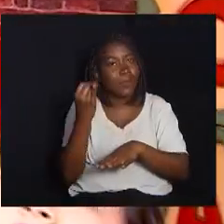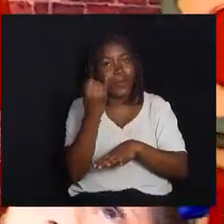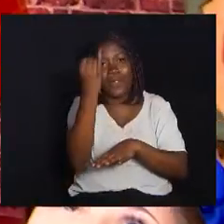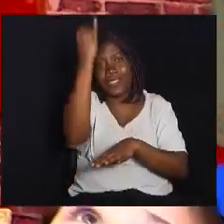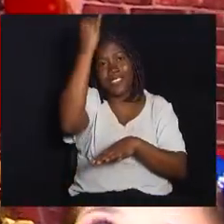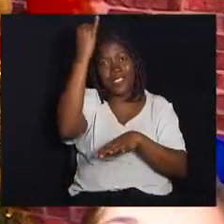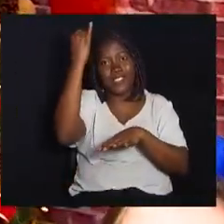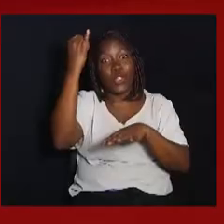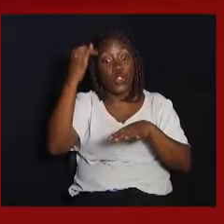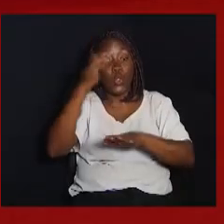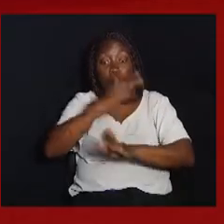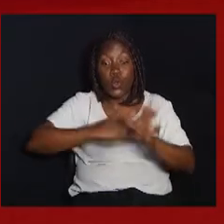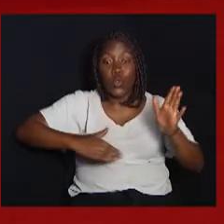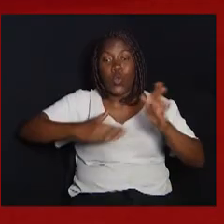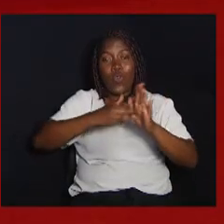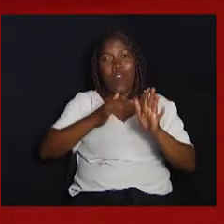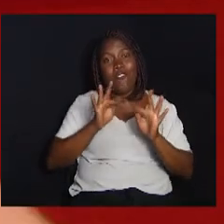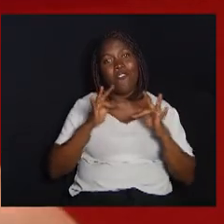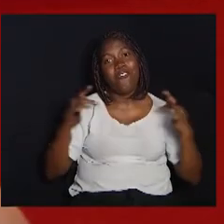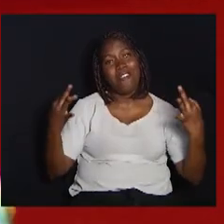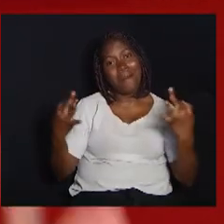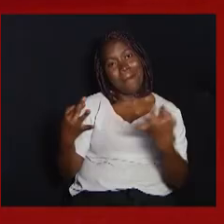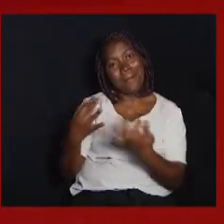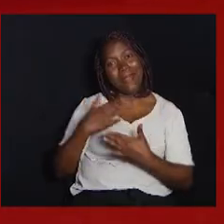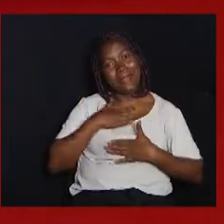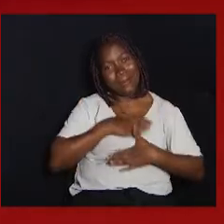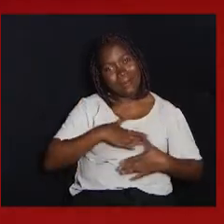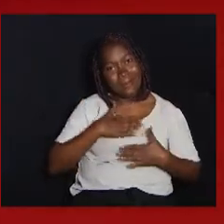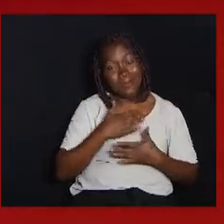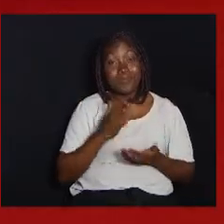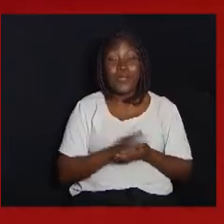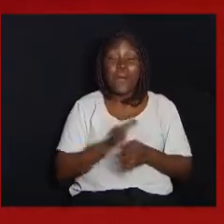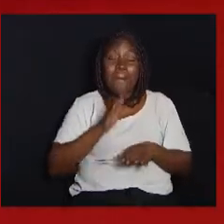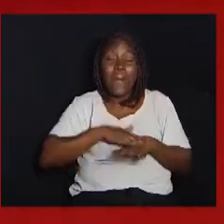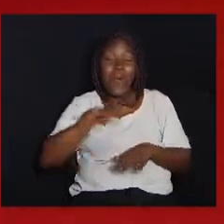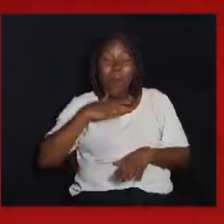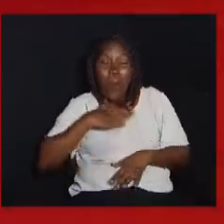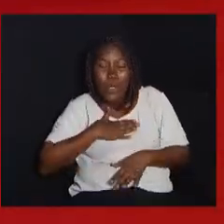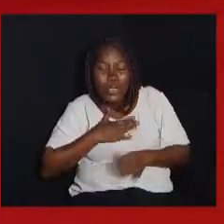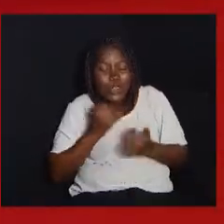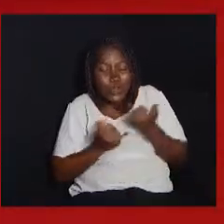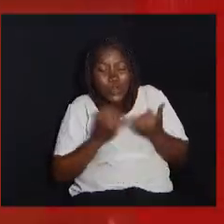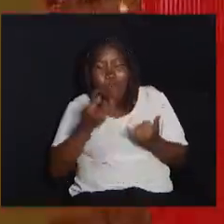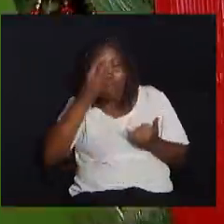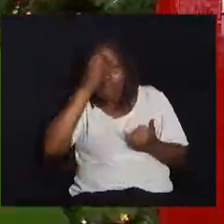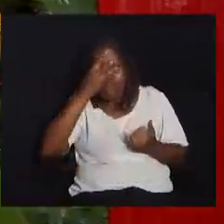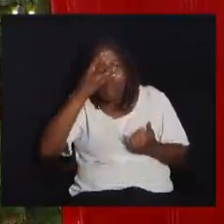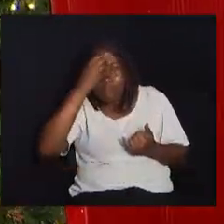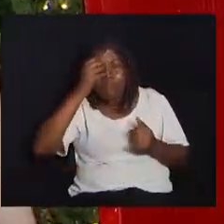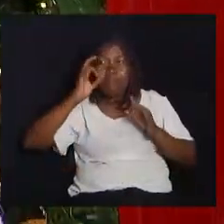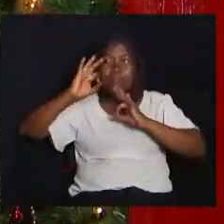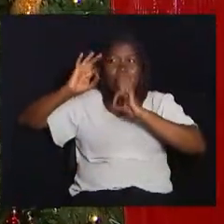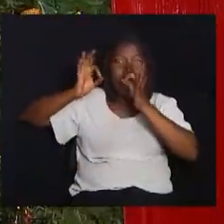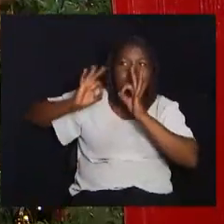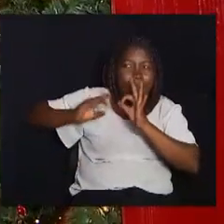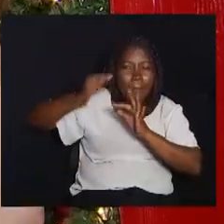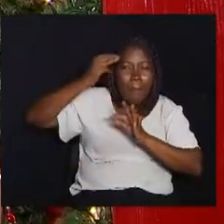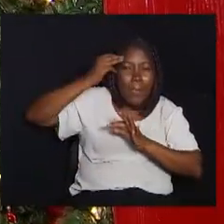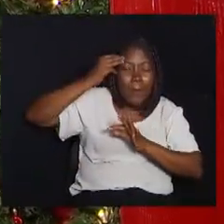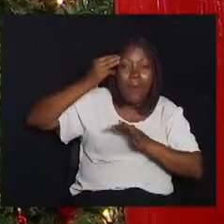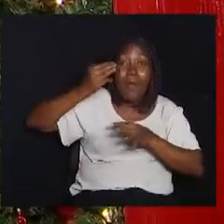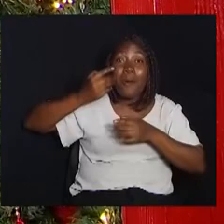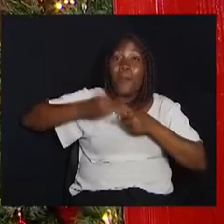abranger toda a família, né? O que eu mais gostei foi do jogo da memória, decoração, por quê? Porque é